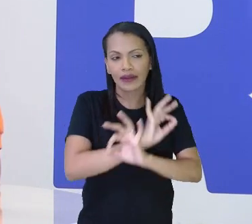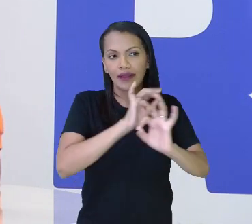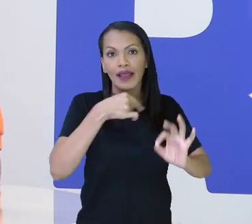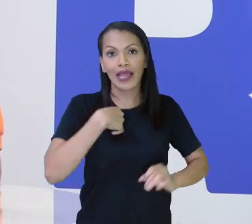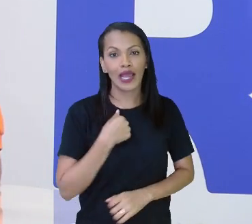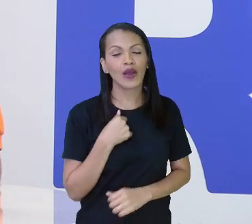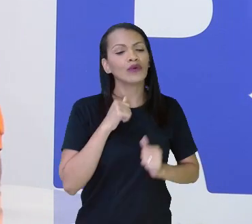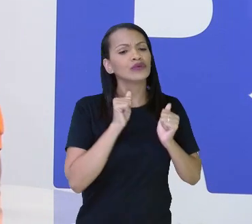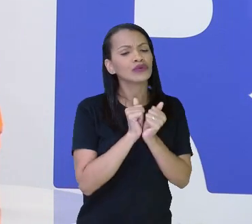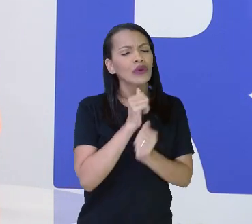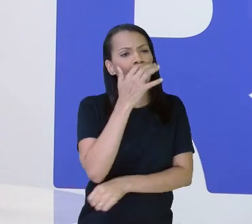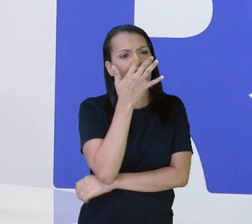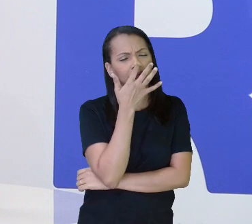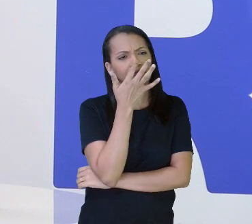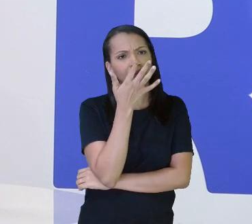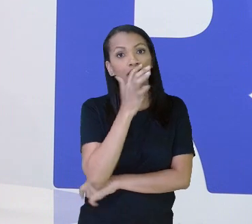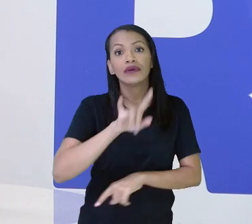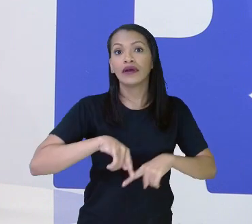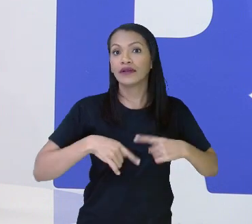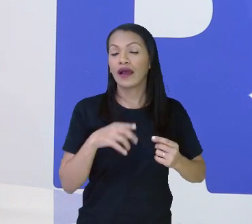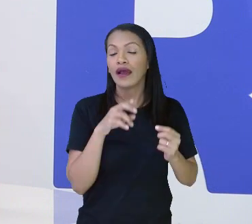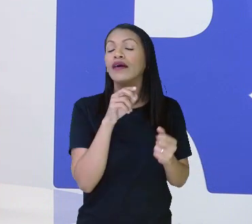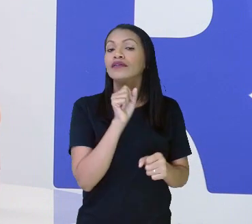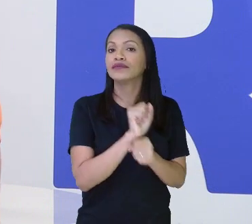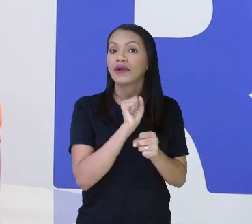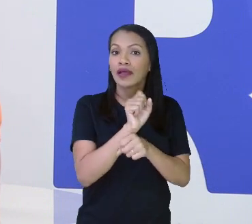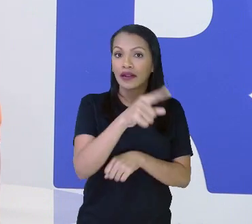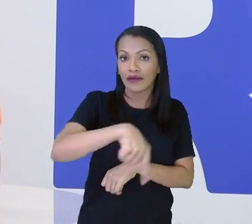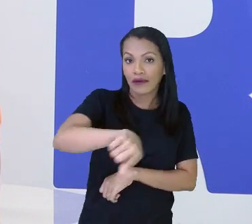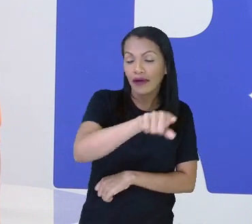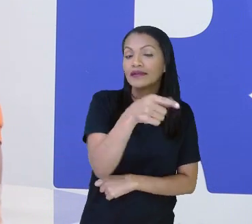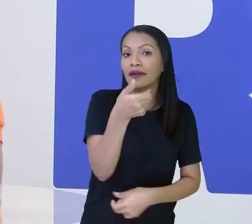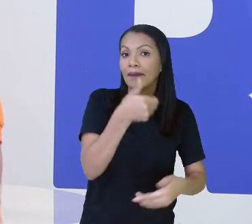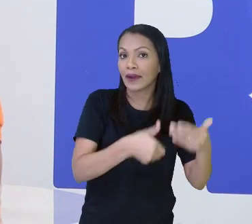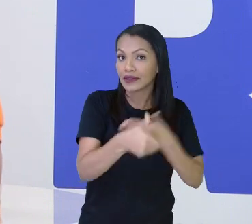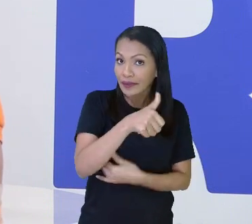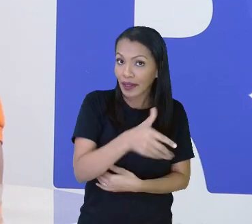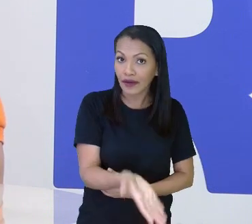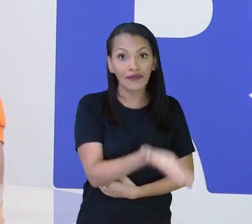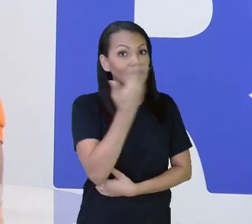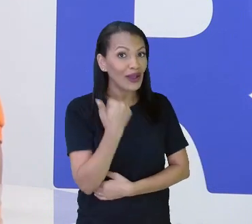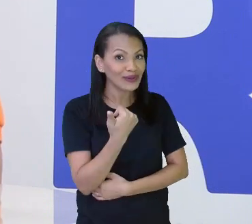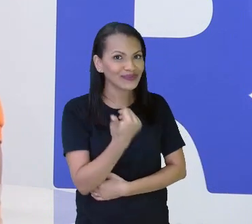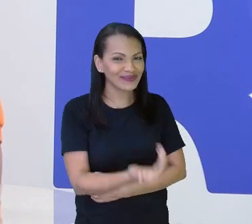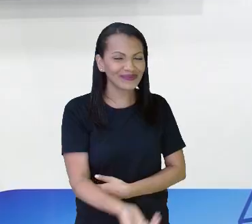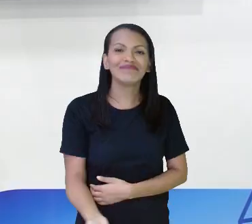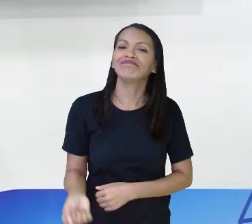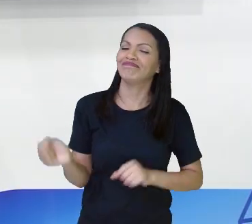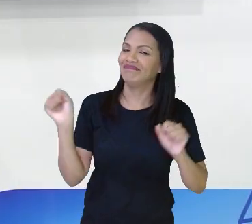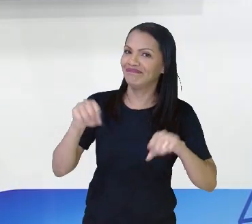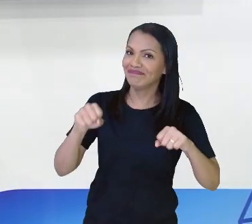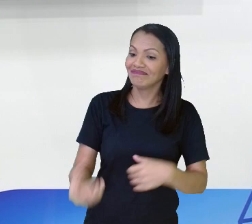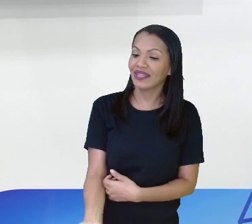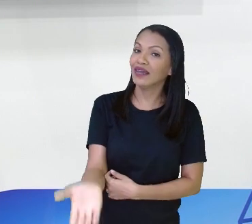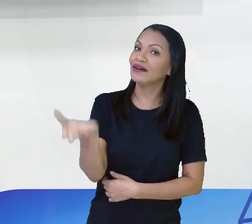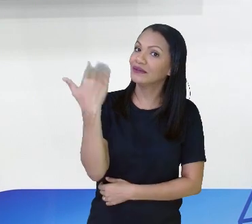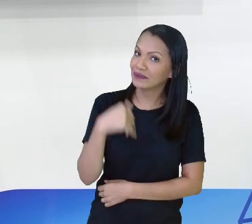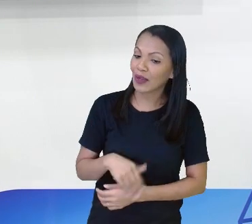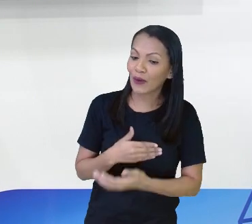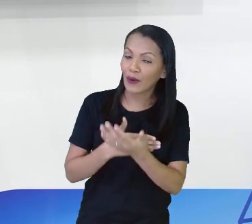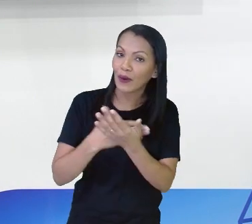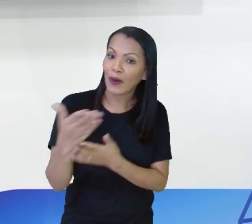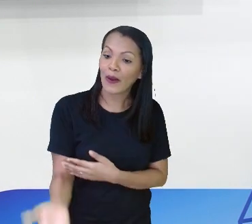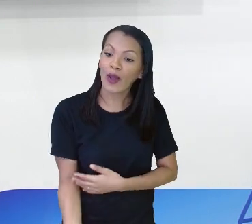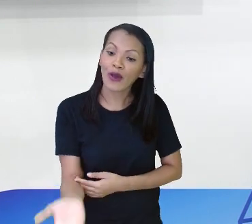ficar por aqui assistindo a aula, já esperando a sua mensagem. Vamos embora? Vamos, essa é a deixa da aula